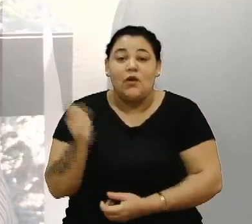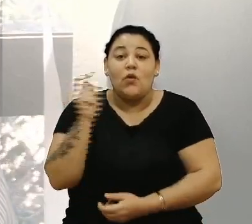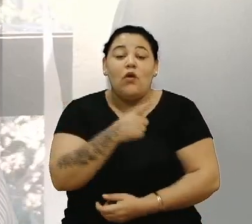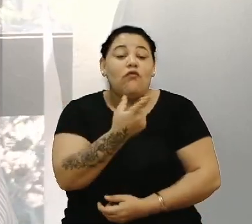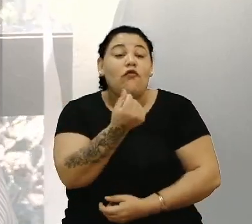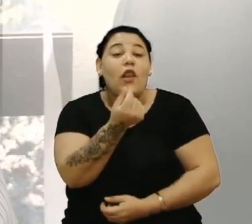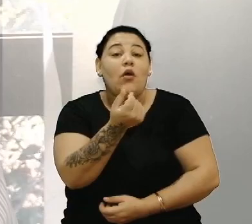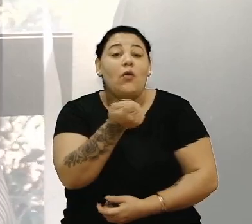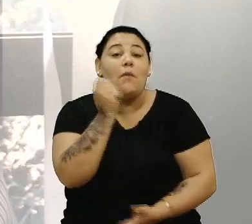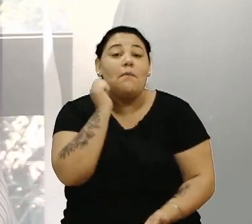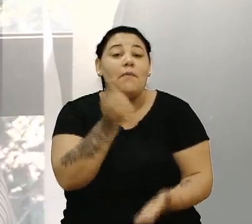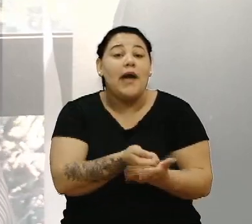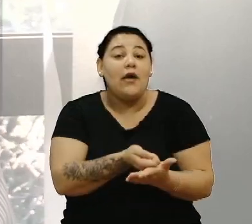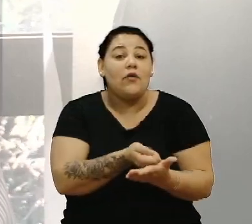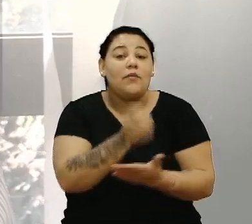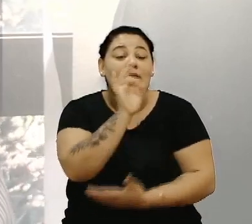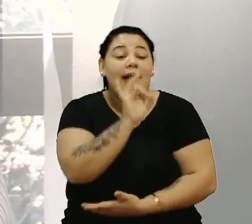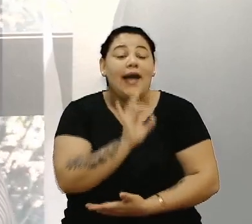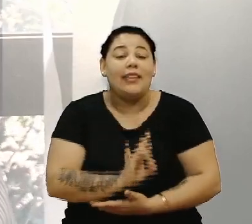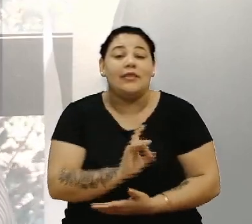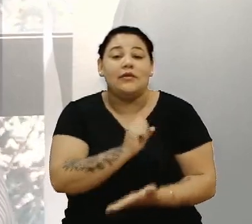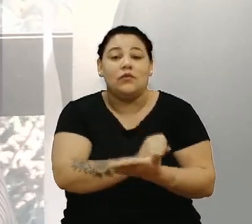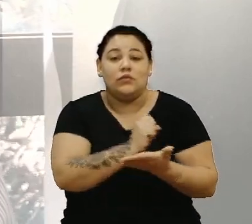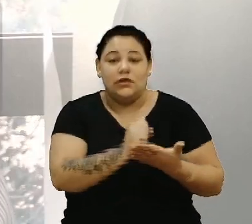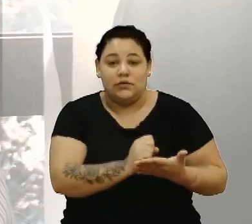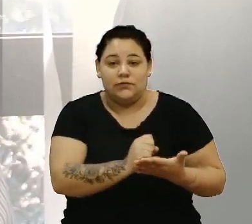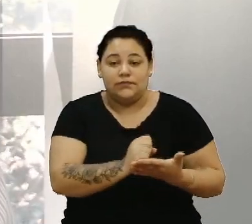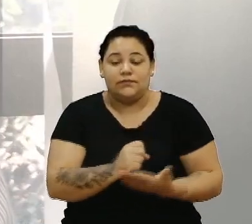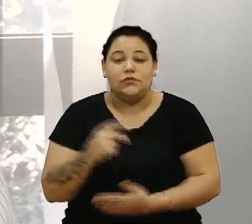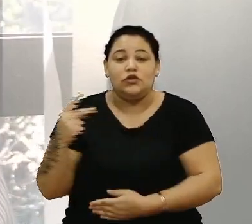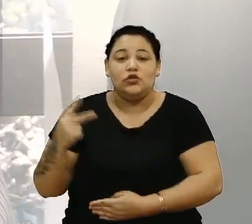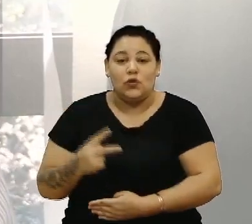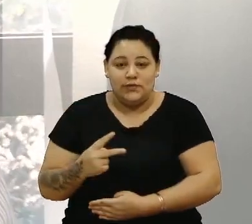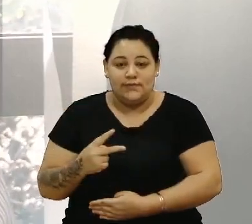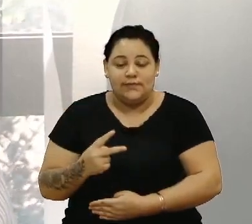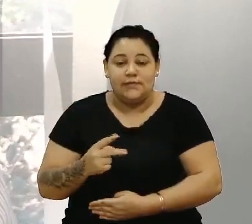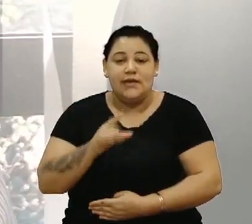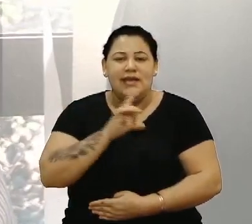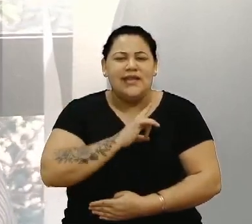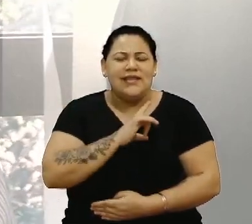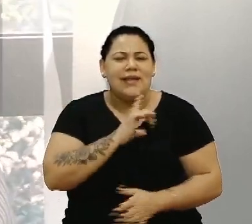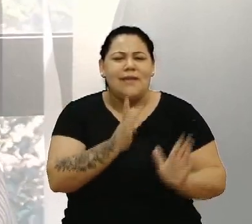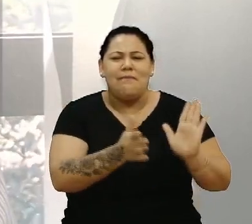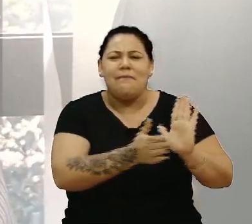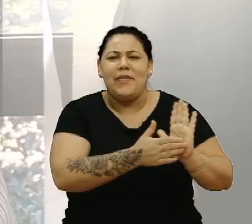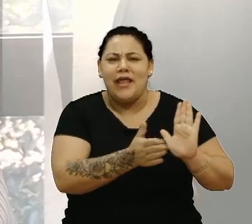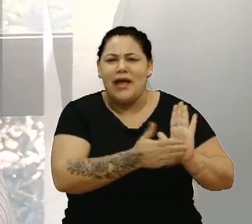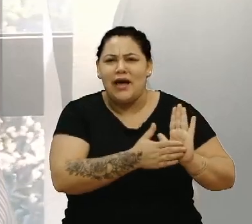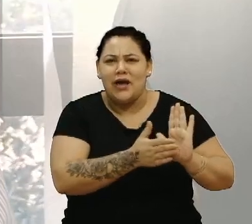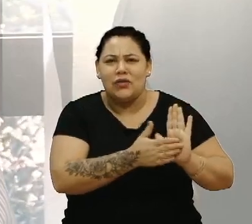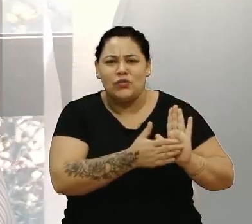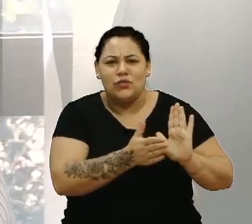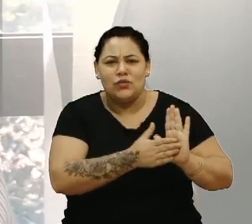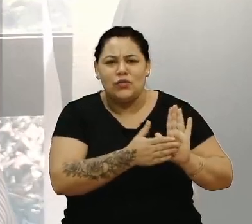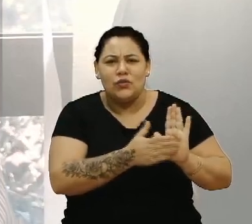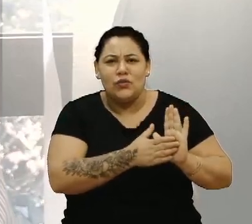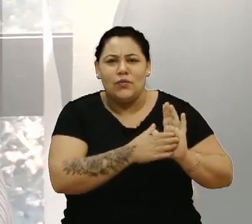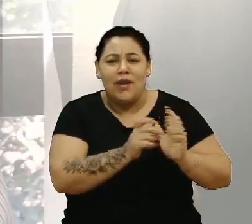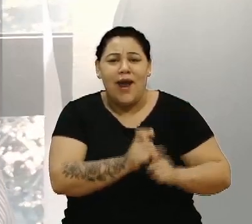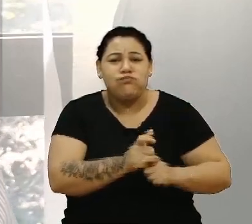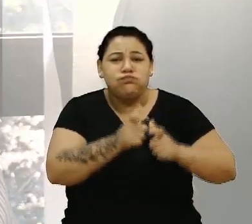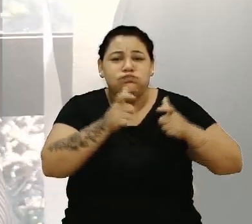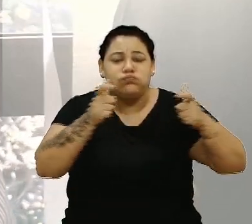pago para cada tipo de contrato? 2. Existe algum plano de expansão do número de